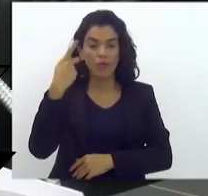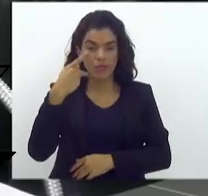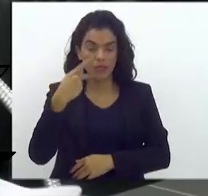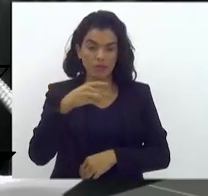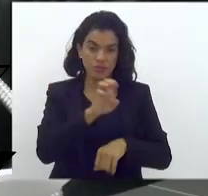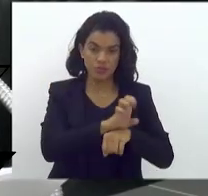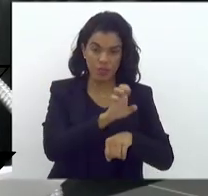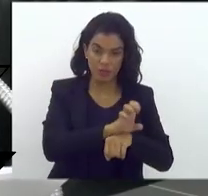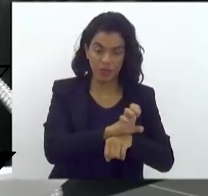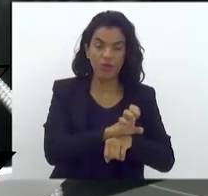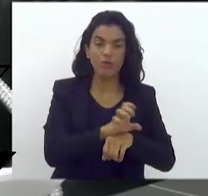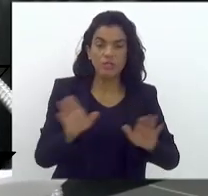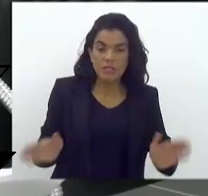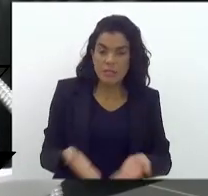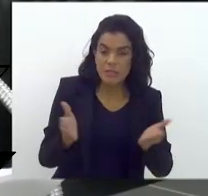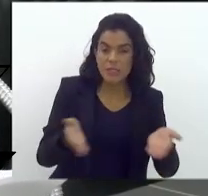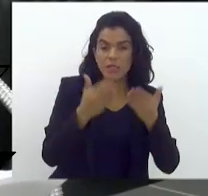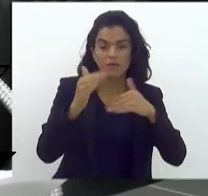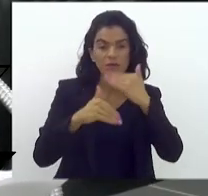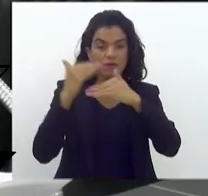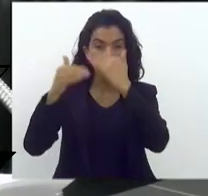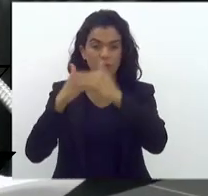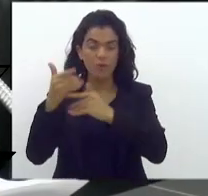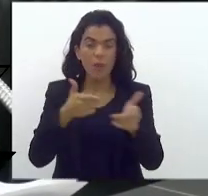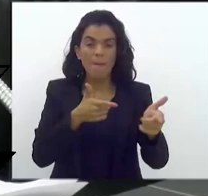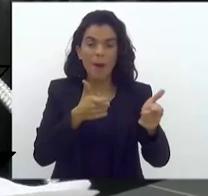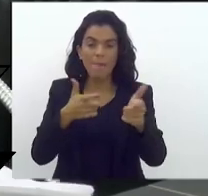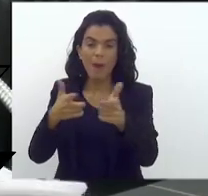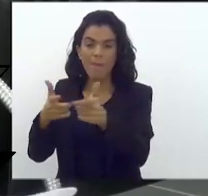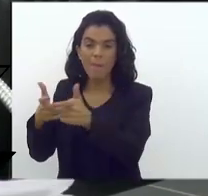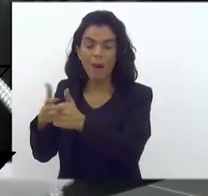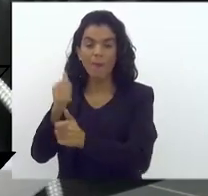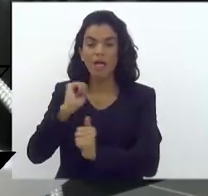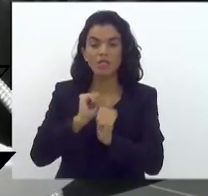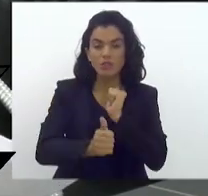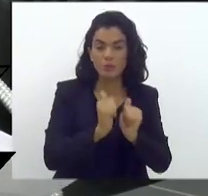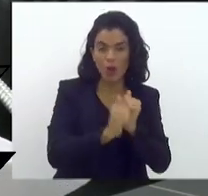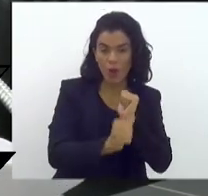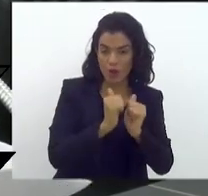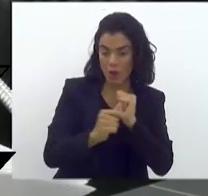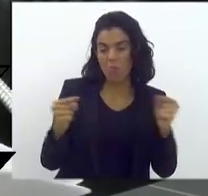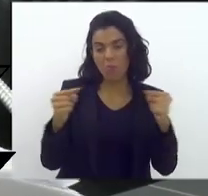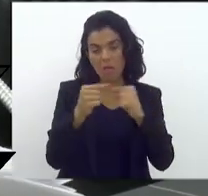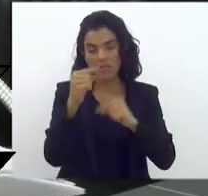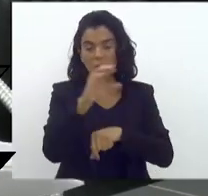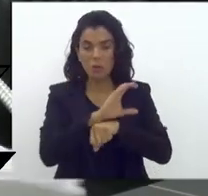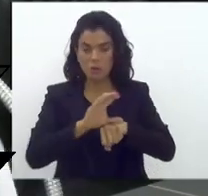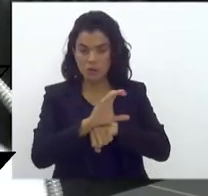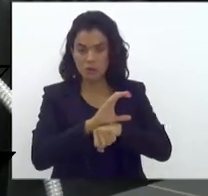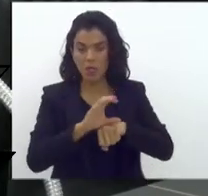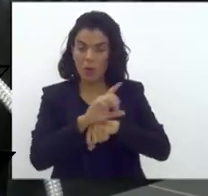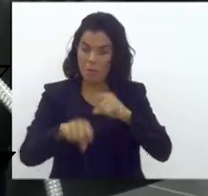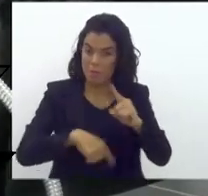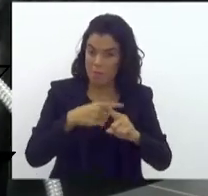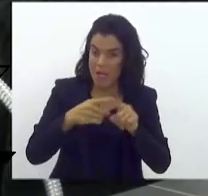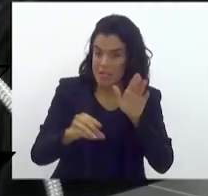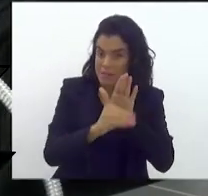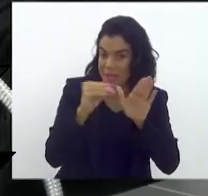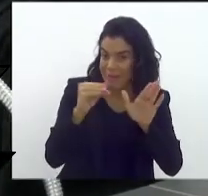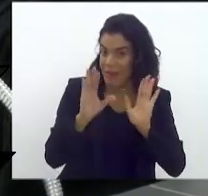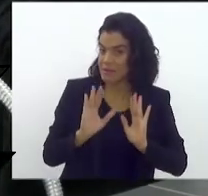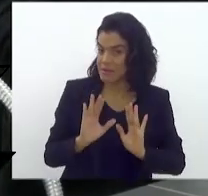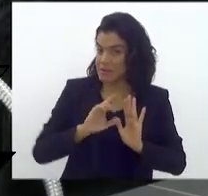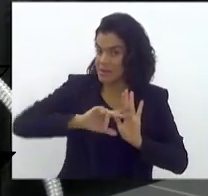incentivo e desenvolvimento do tiro esportivo no estado do Rio de Janeiro. Meu parecer é pela constitucionalidade com